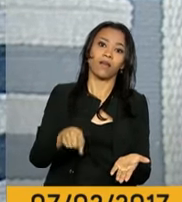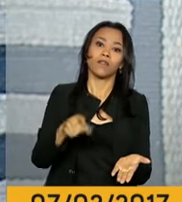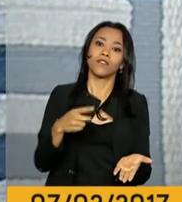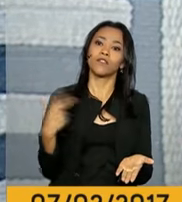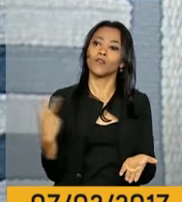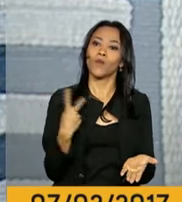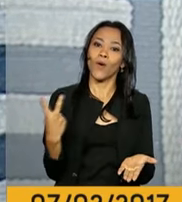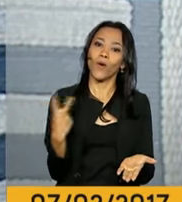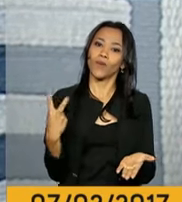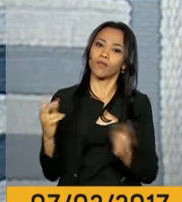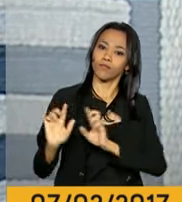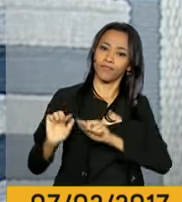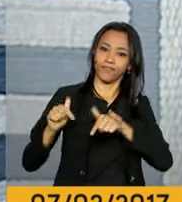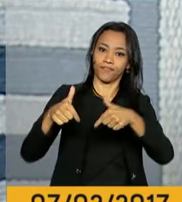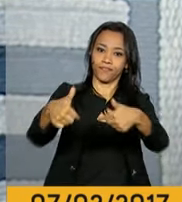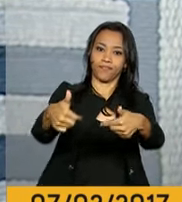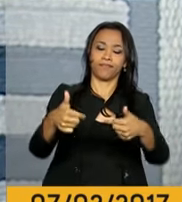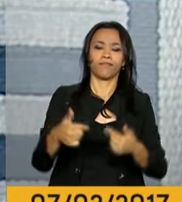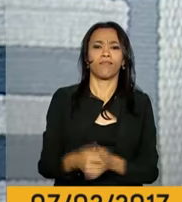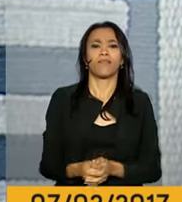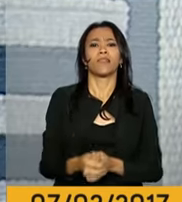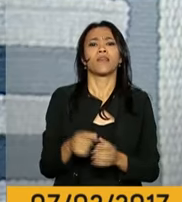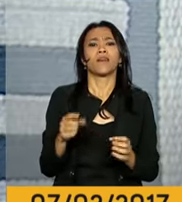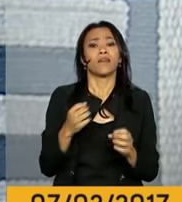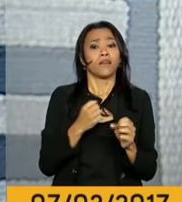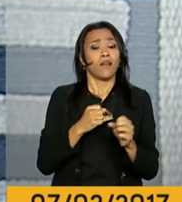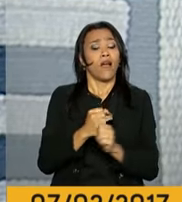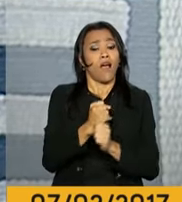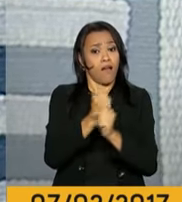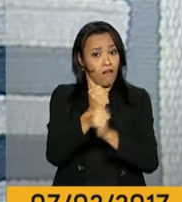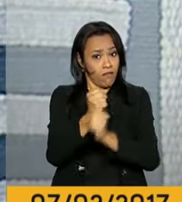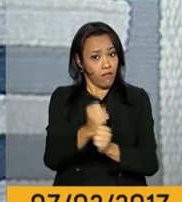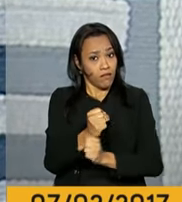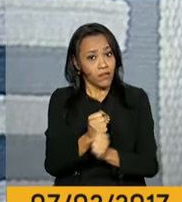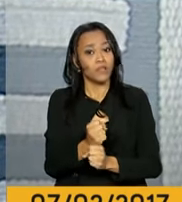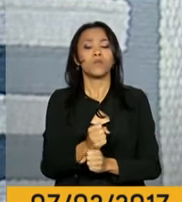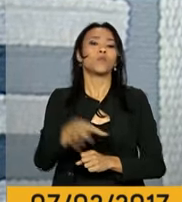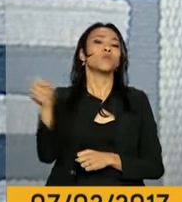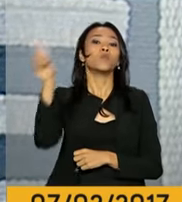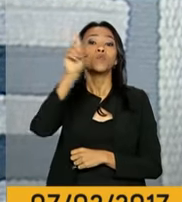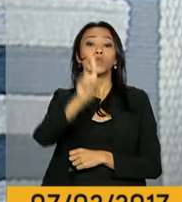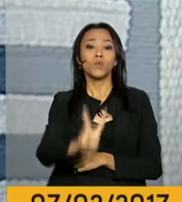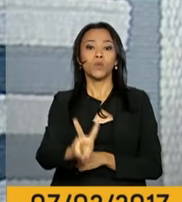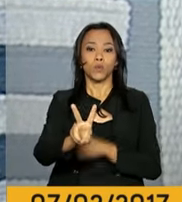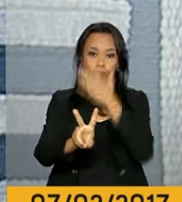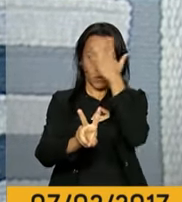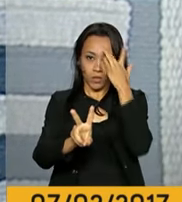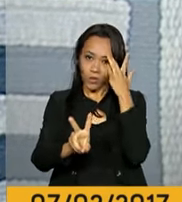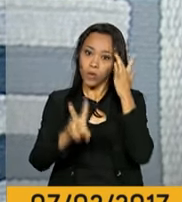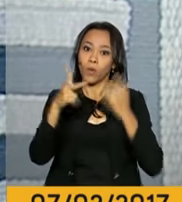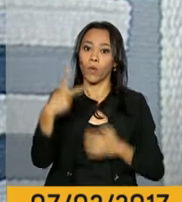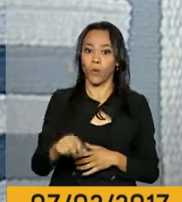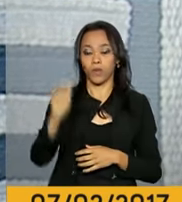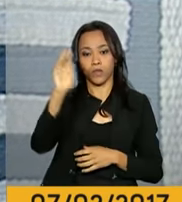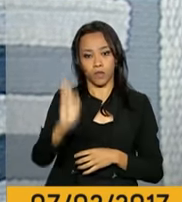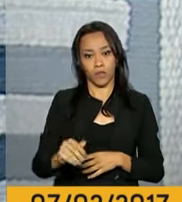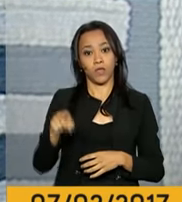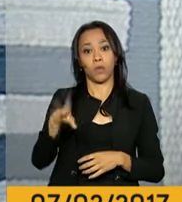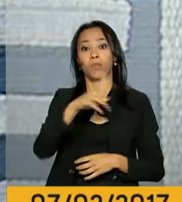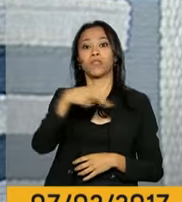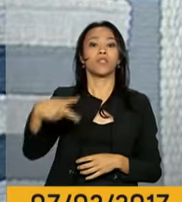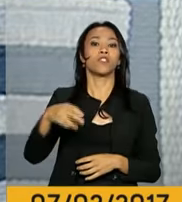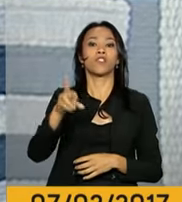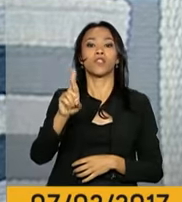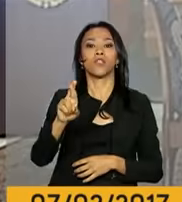escrever há década senhor presidente ma dois estadistas de nossos países o presidente Raul